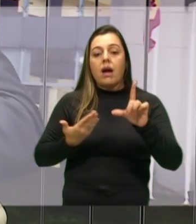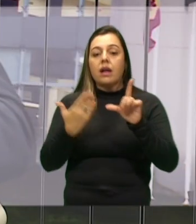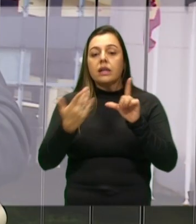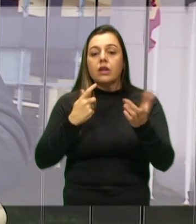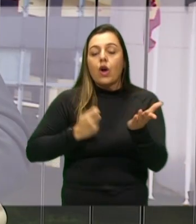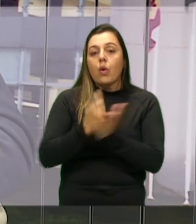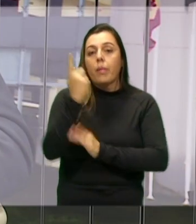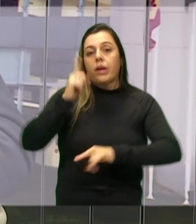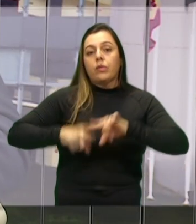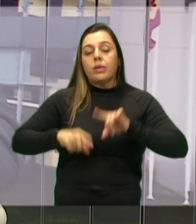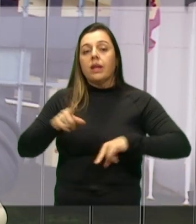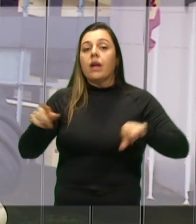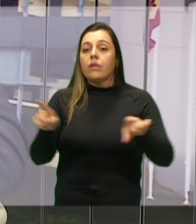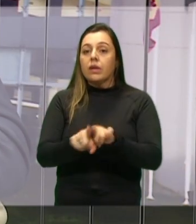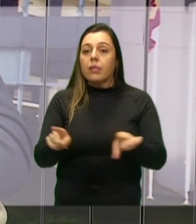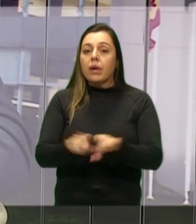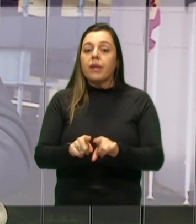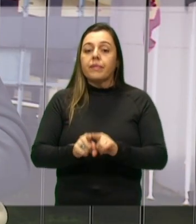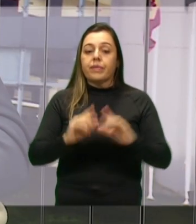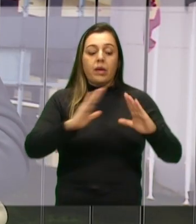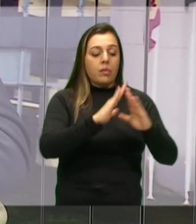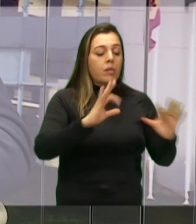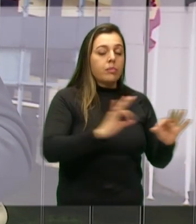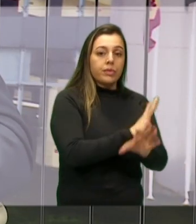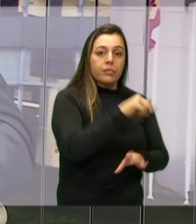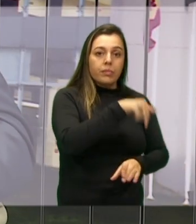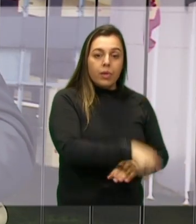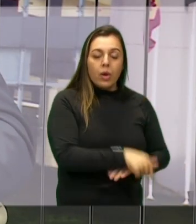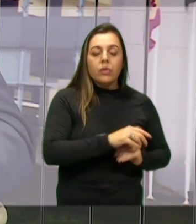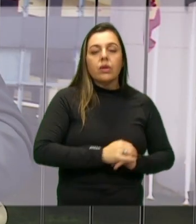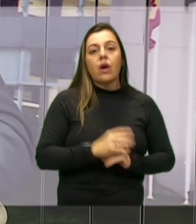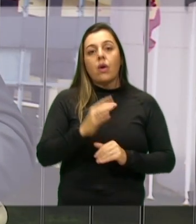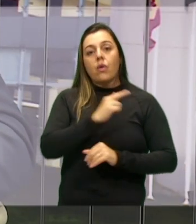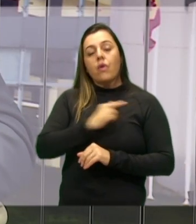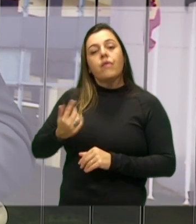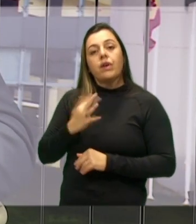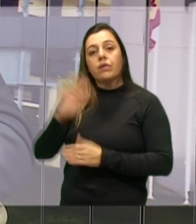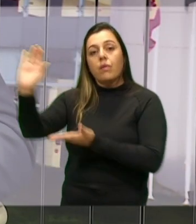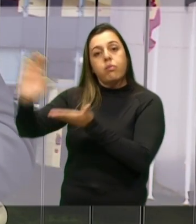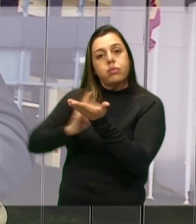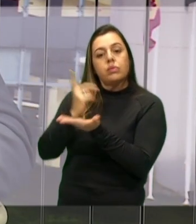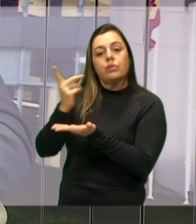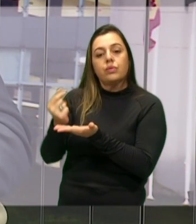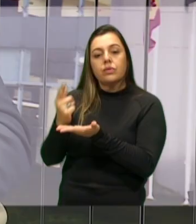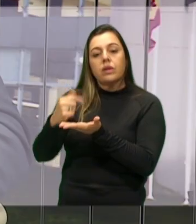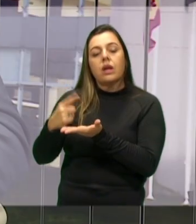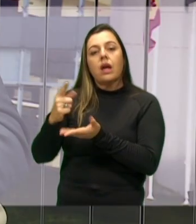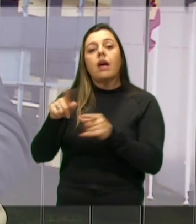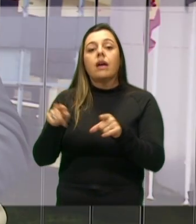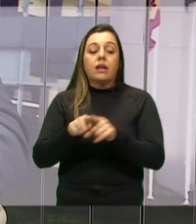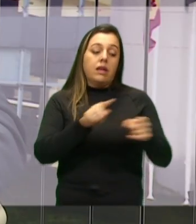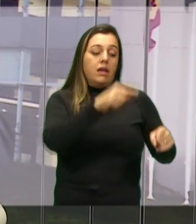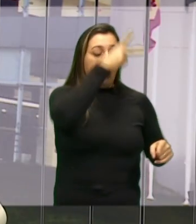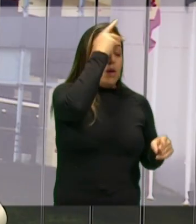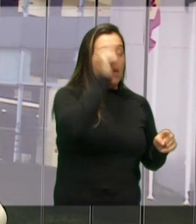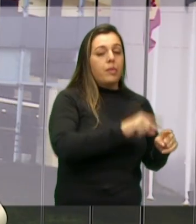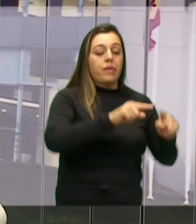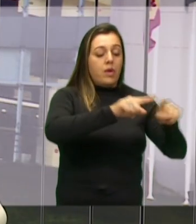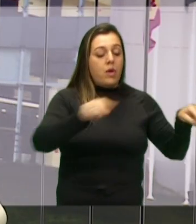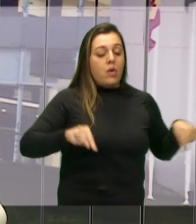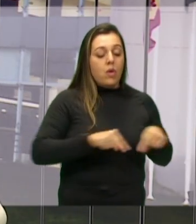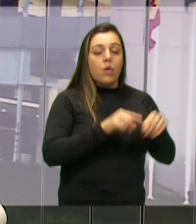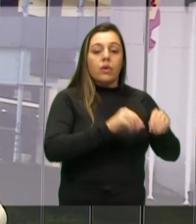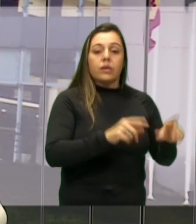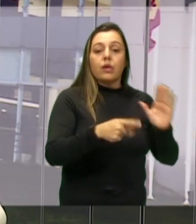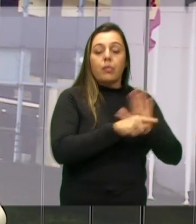pela compra dos equipamentos, por deixar a maternidade pronta. O governo federal vai entrar com o recurso e a contrapartida da Prefeitura é o terreno, que